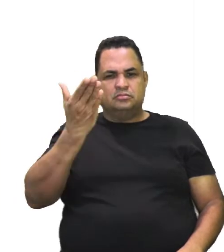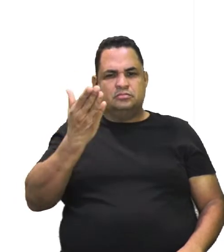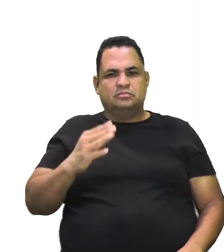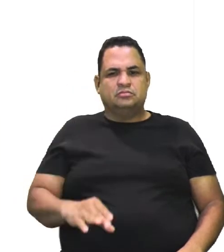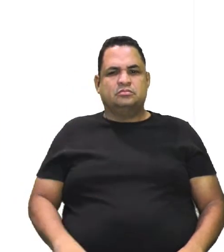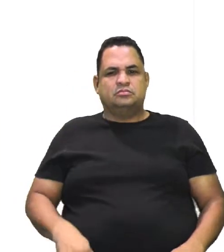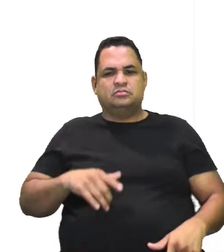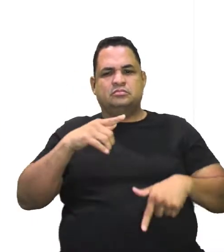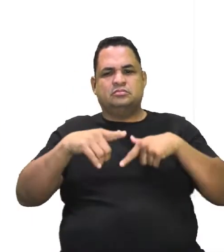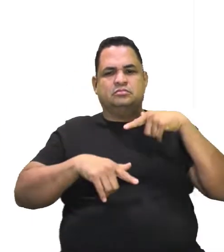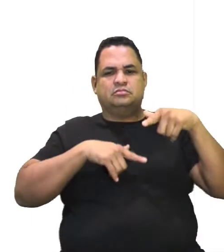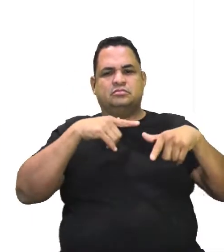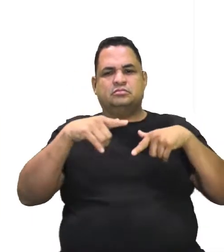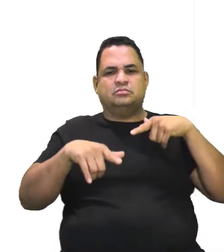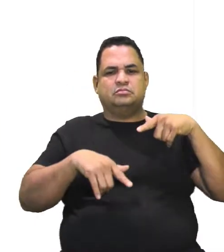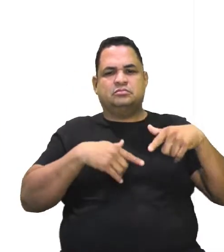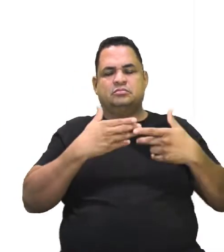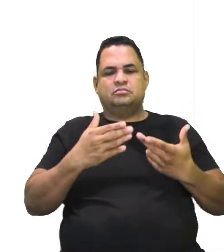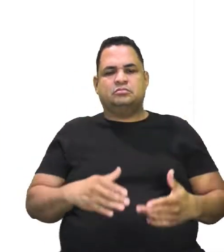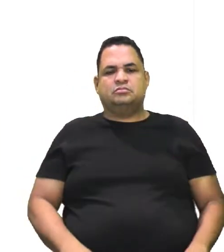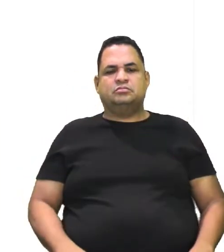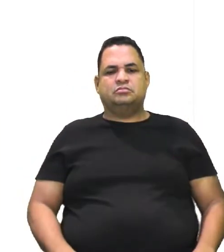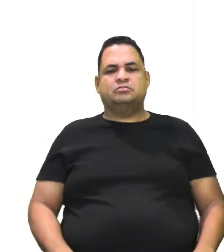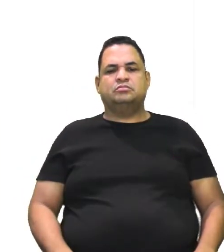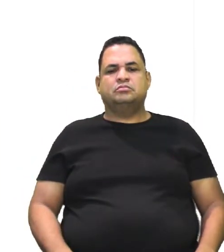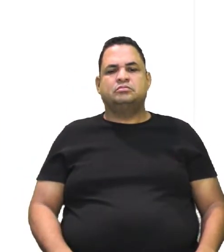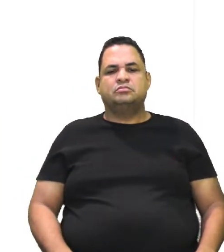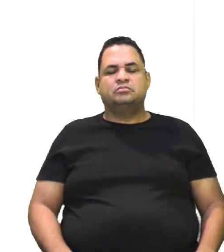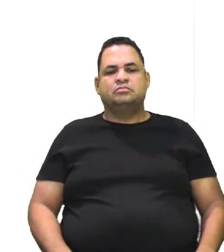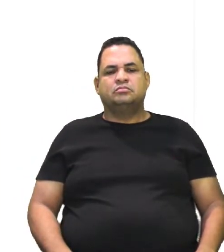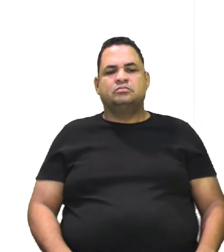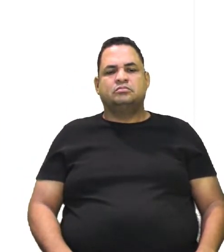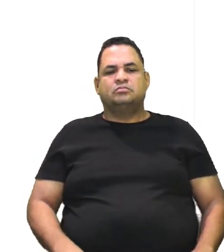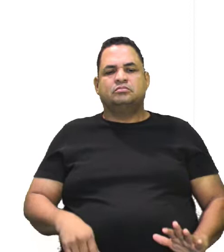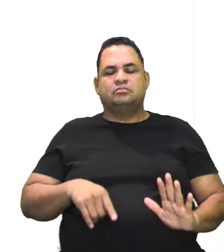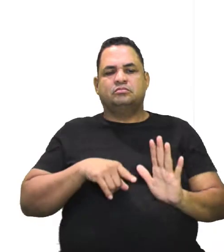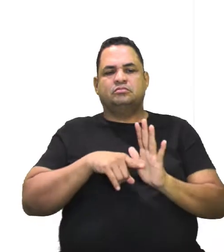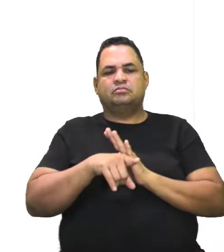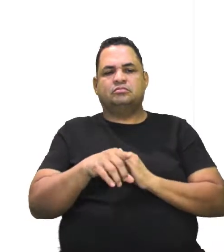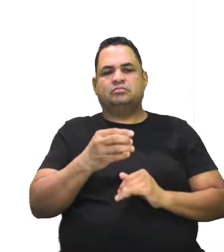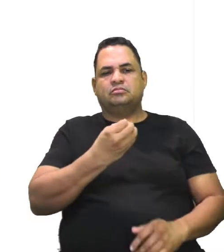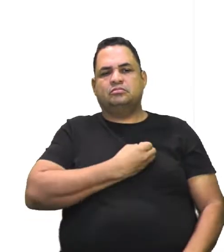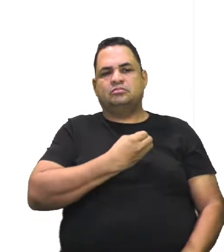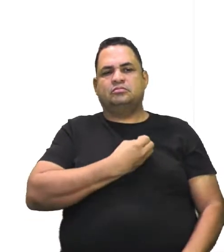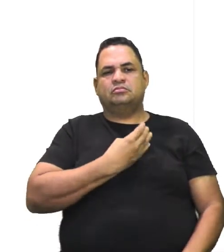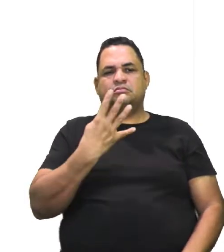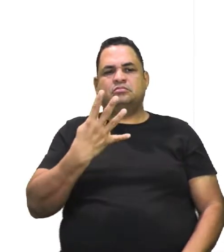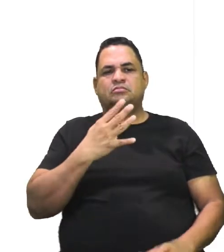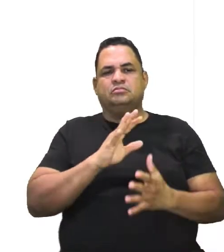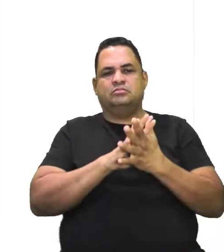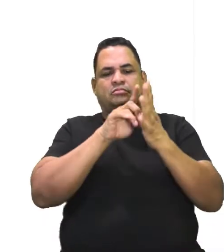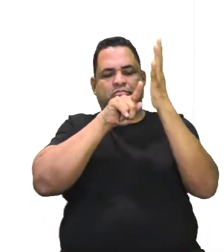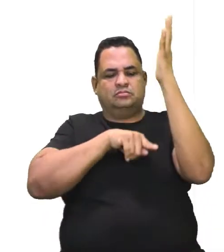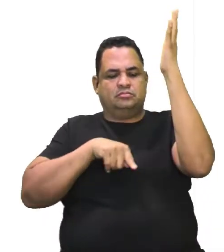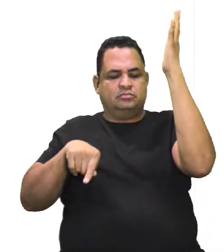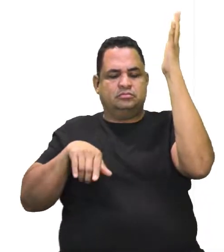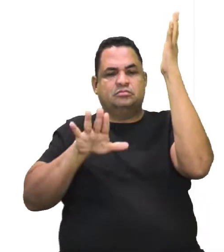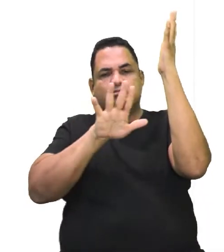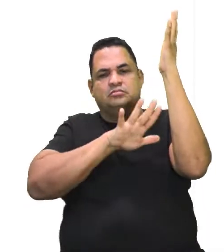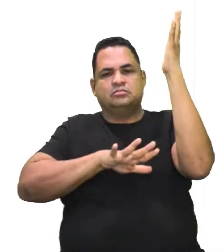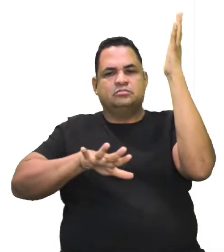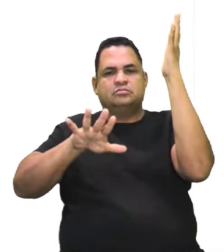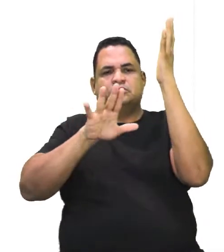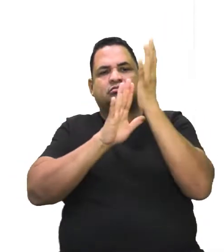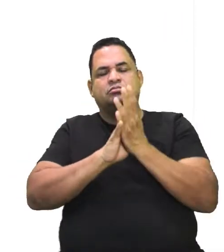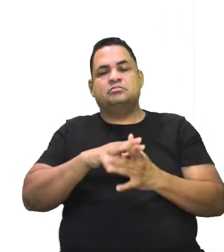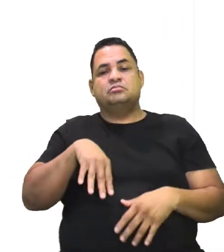vai trabalhando com vocês essa parte aí. Vamos de pergunta número 4. No plano cartesiano abaixo,